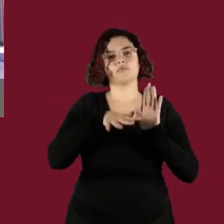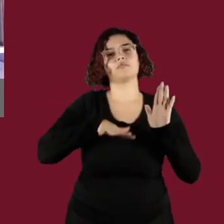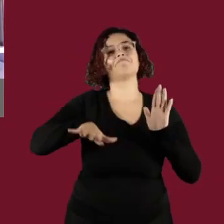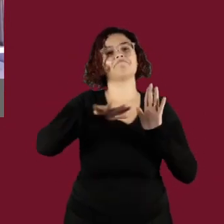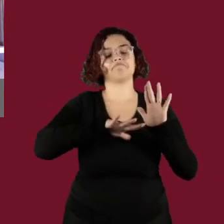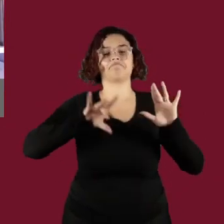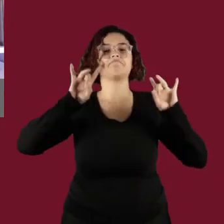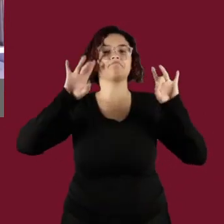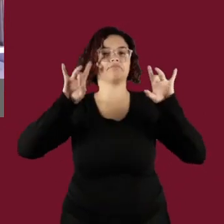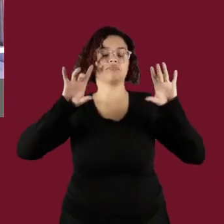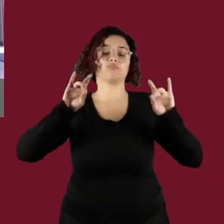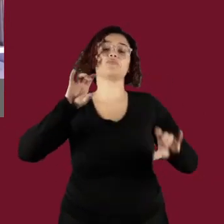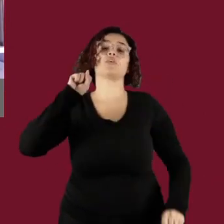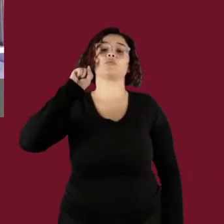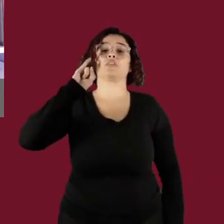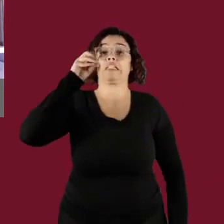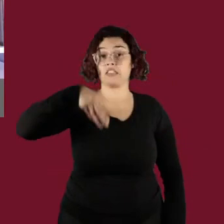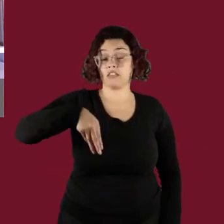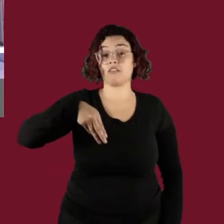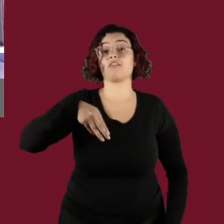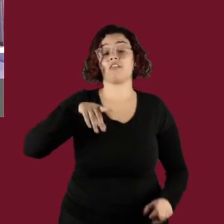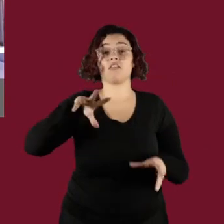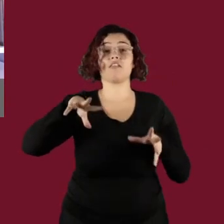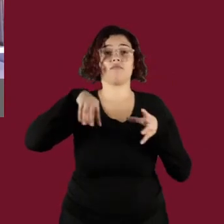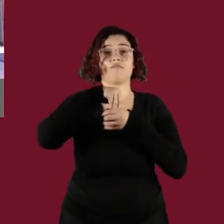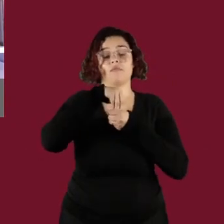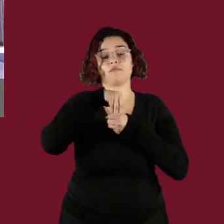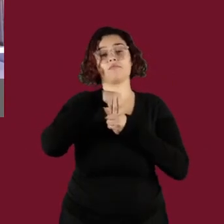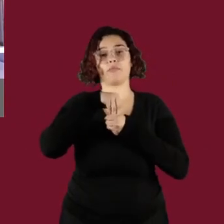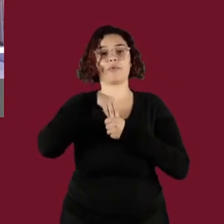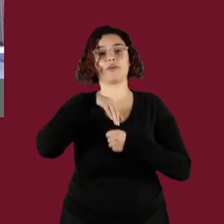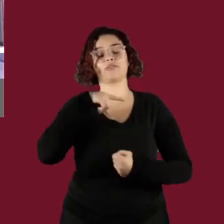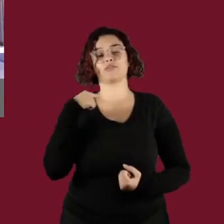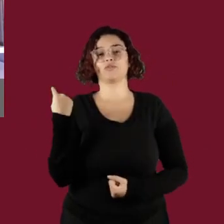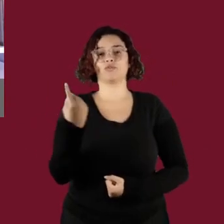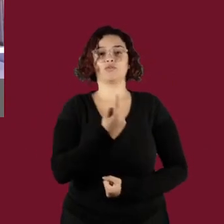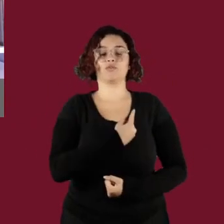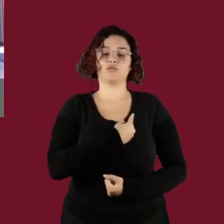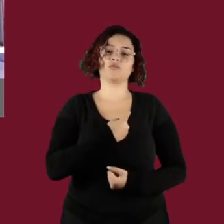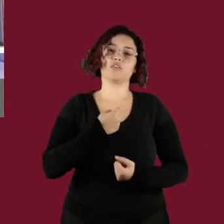sim. É parte, portanto, deste nosso universo